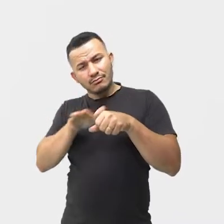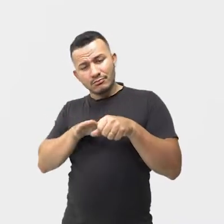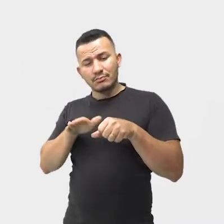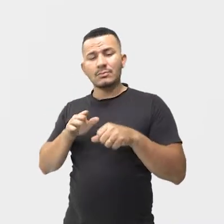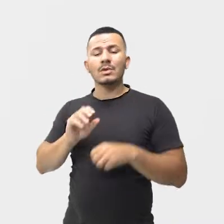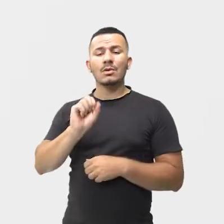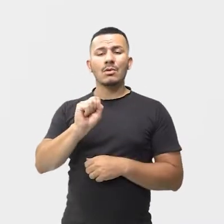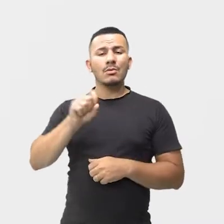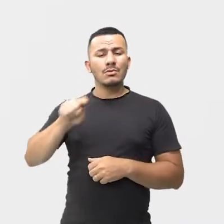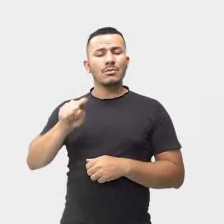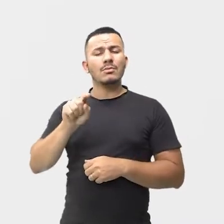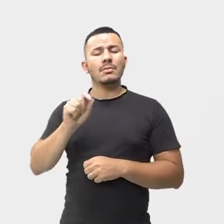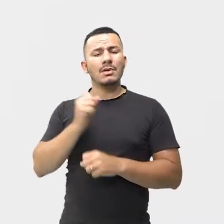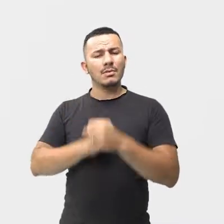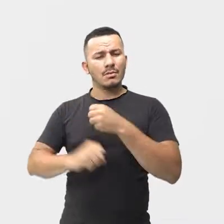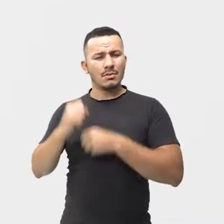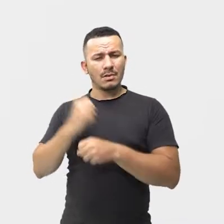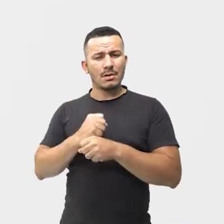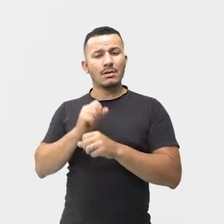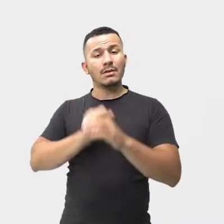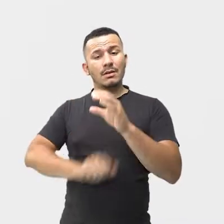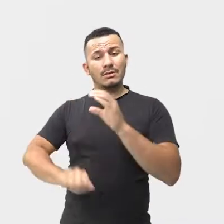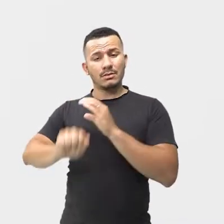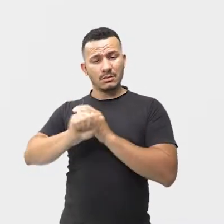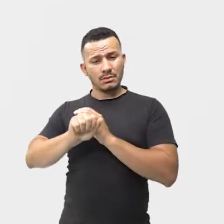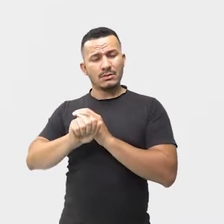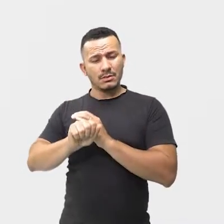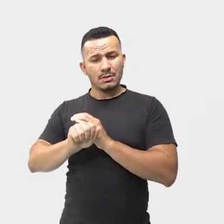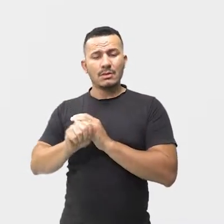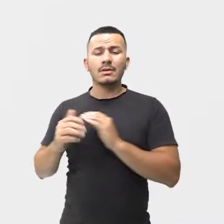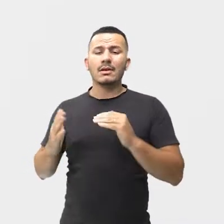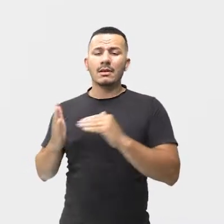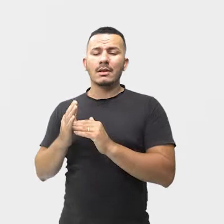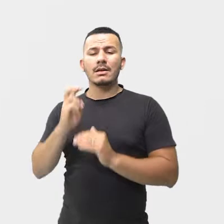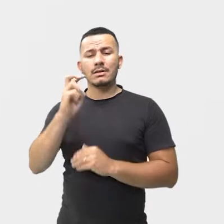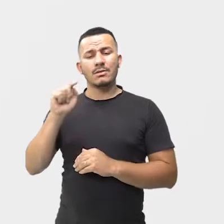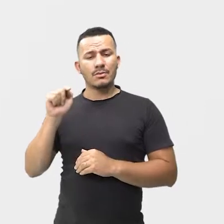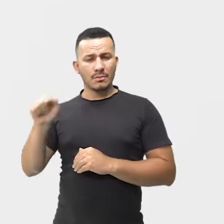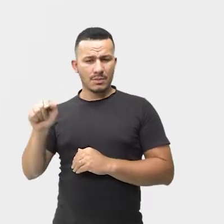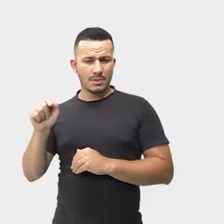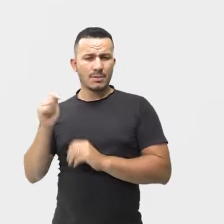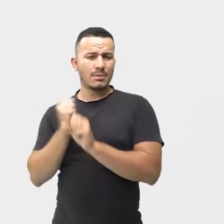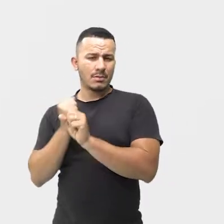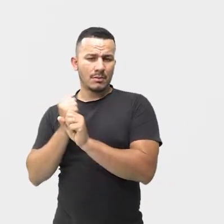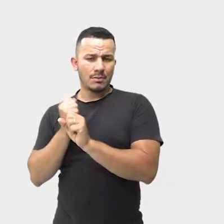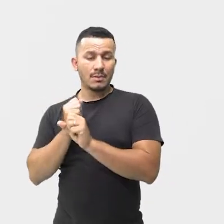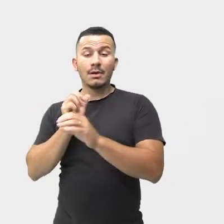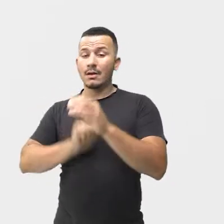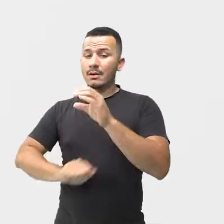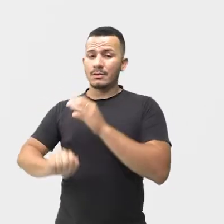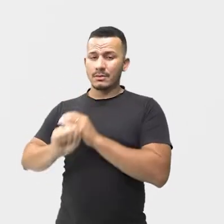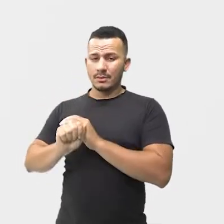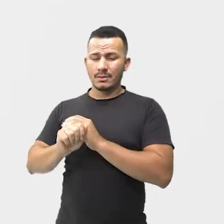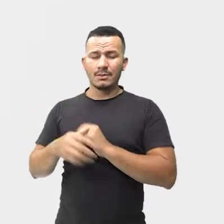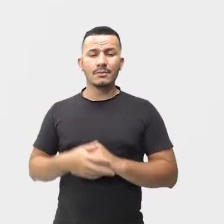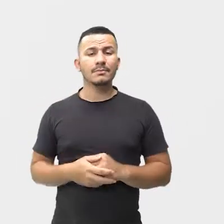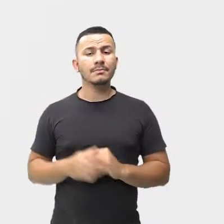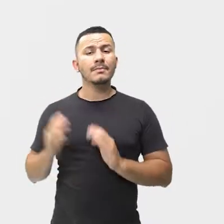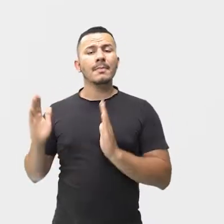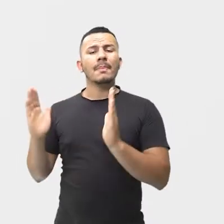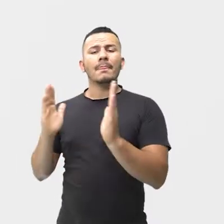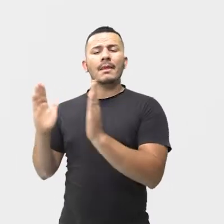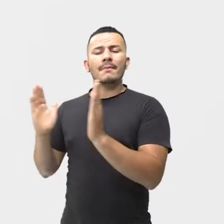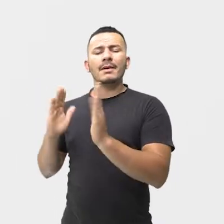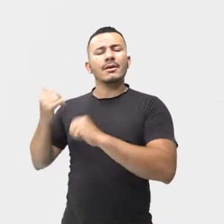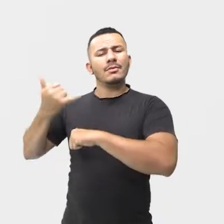8.000 anos antes do nascimento de Cristo até 5.000 anos, certo? Antes de Cristo. Idade dos